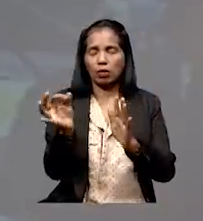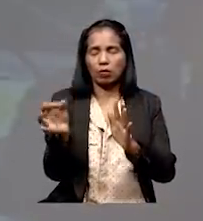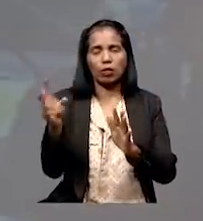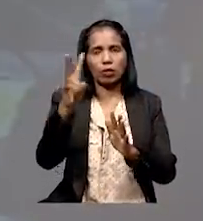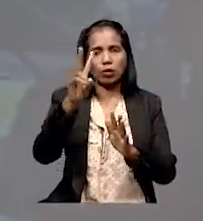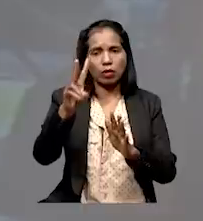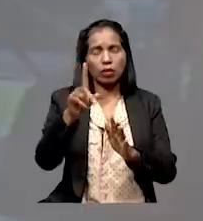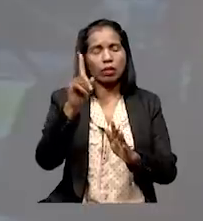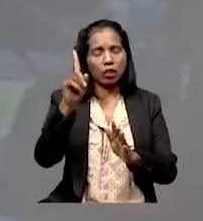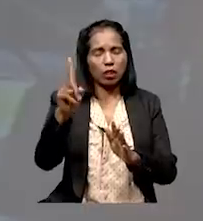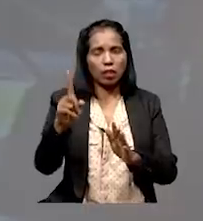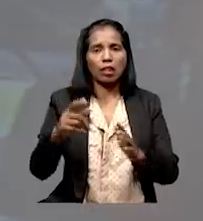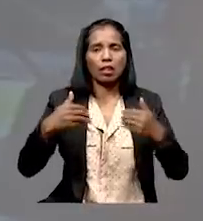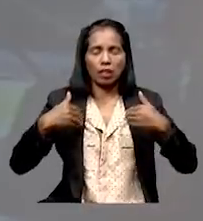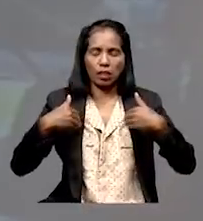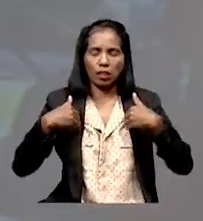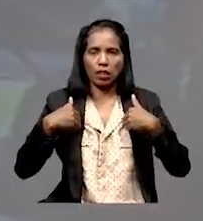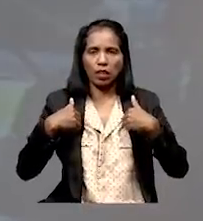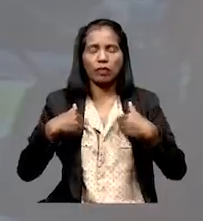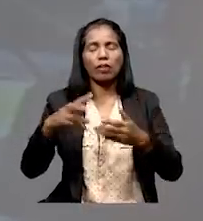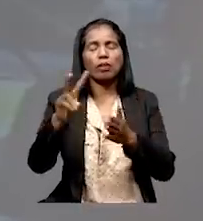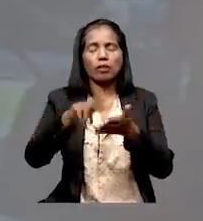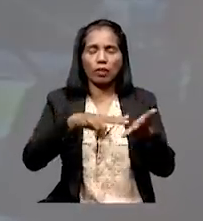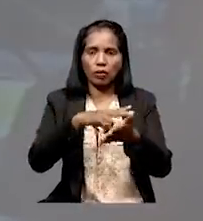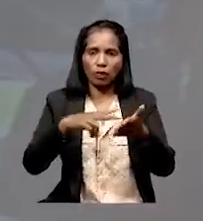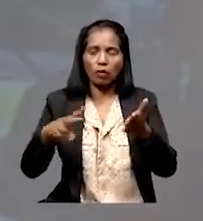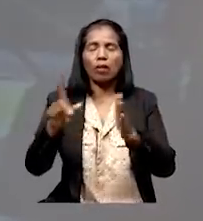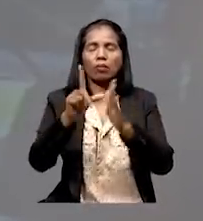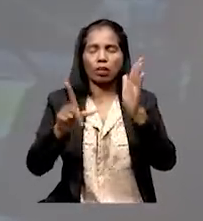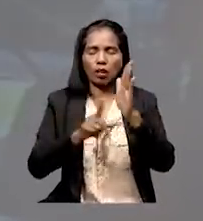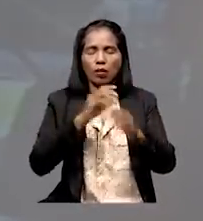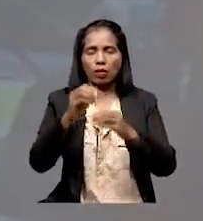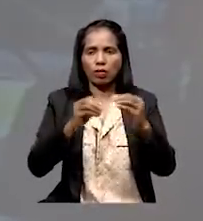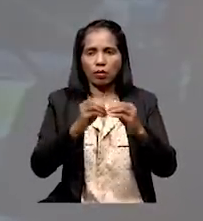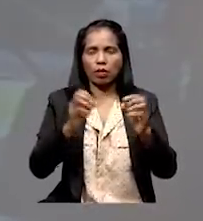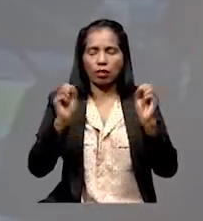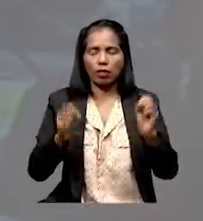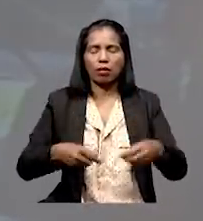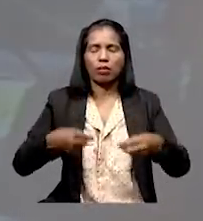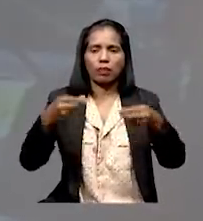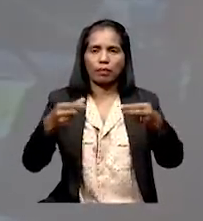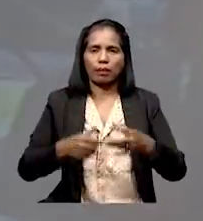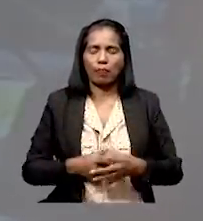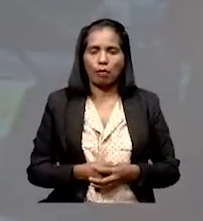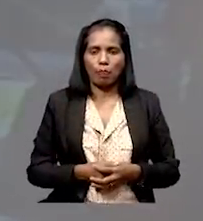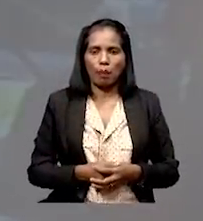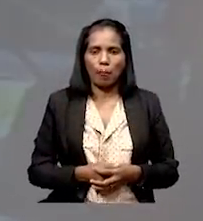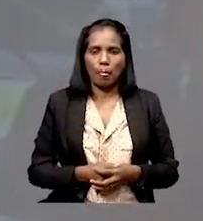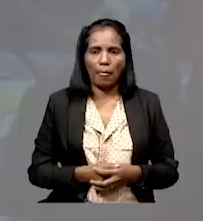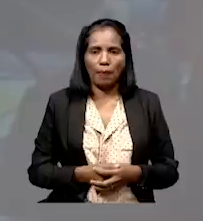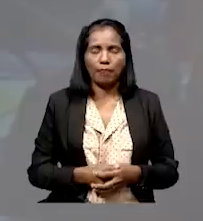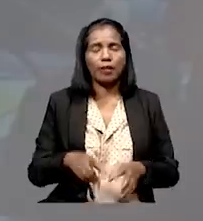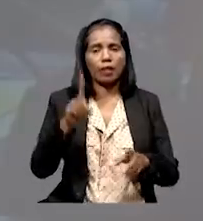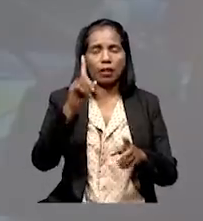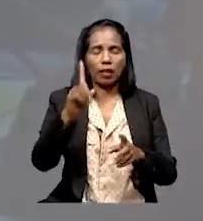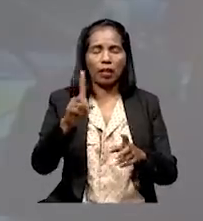candidato que tem como compromisso violar a Constituição, fomentar a crise e provocar o golpe. Um candidato